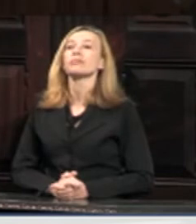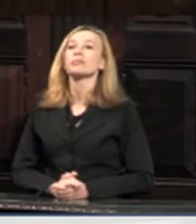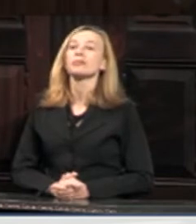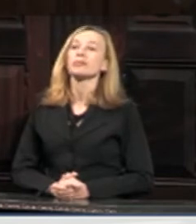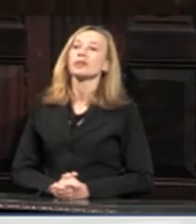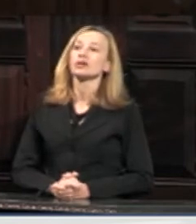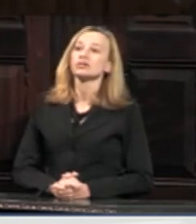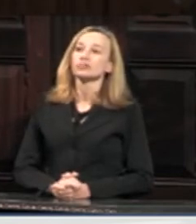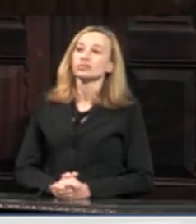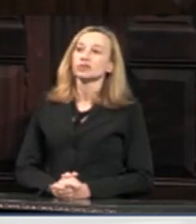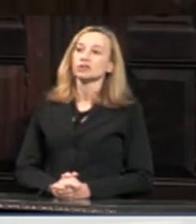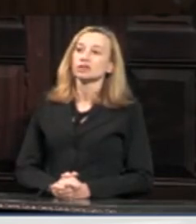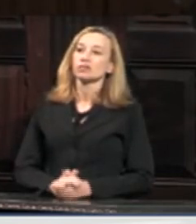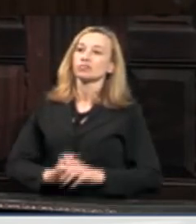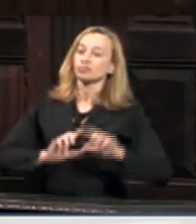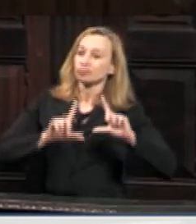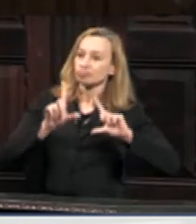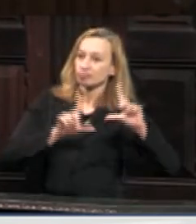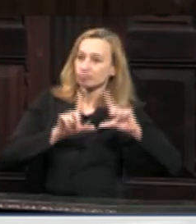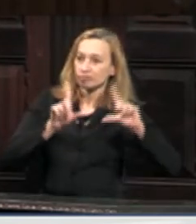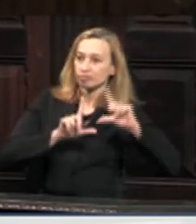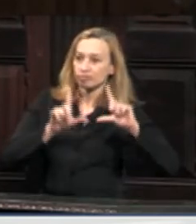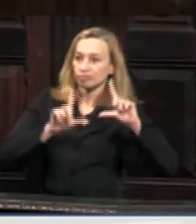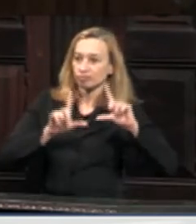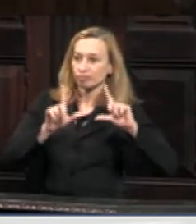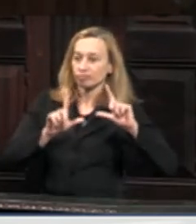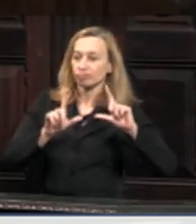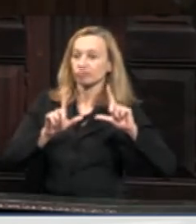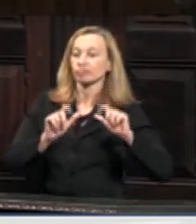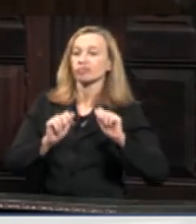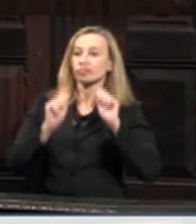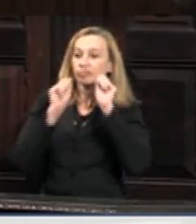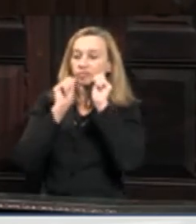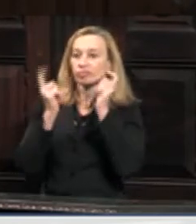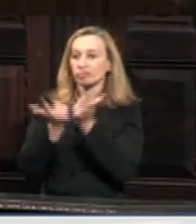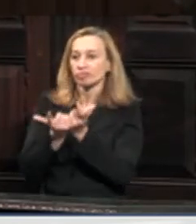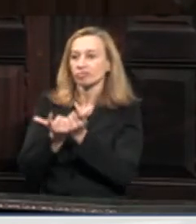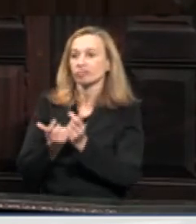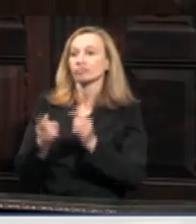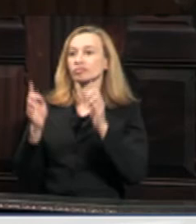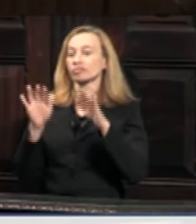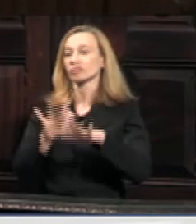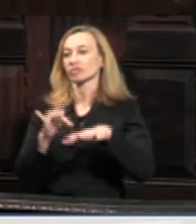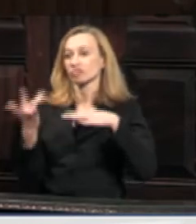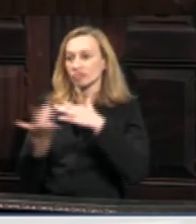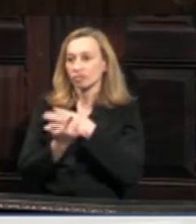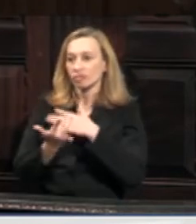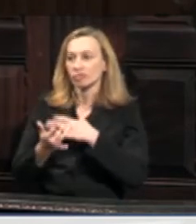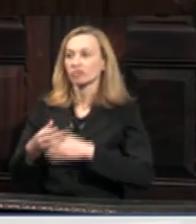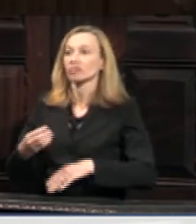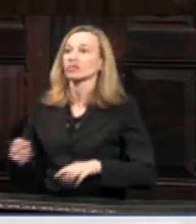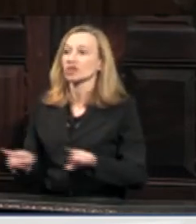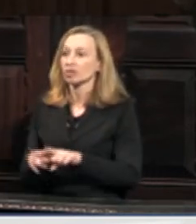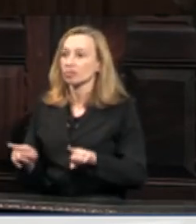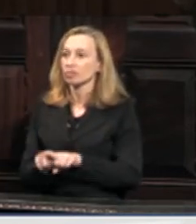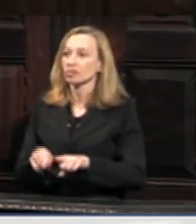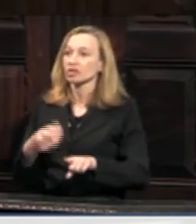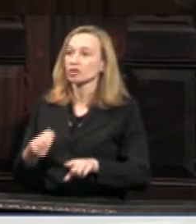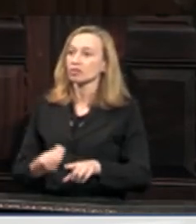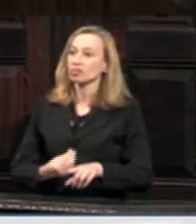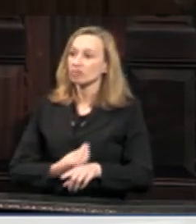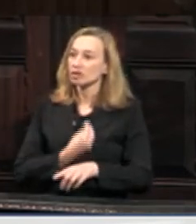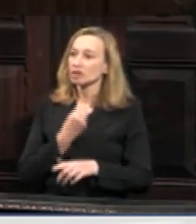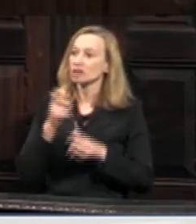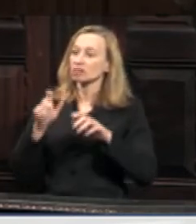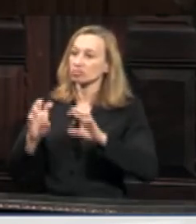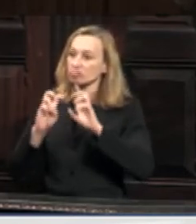nos assistem pela TV Alerj, nos seguem pelas redes sociais, presentes nas galerias aqui do